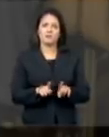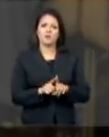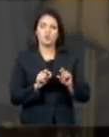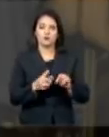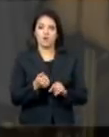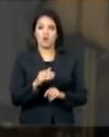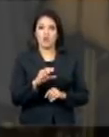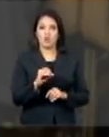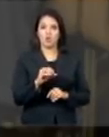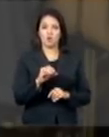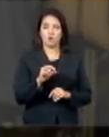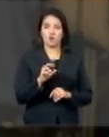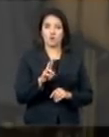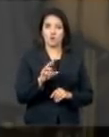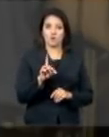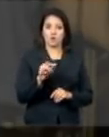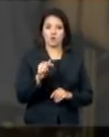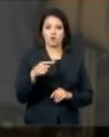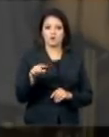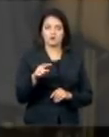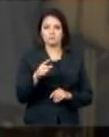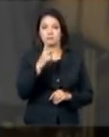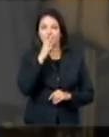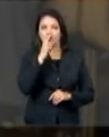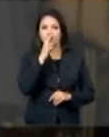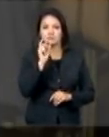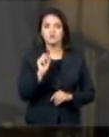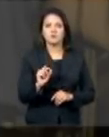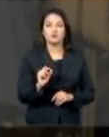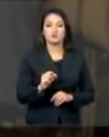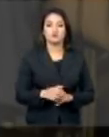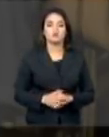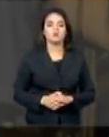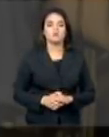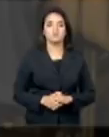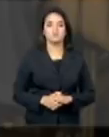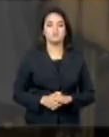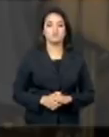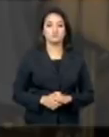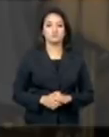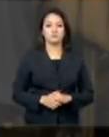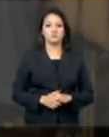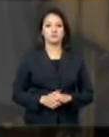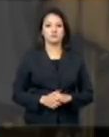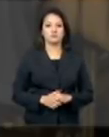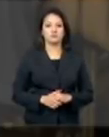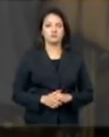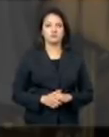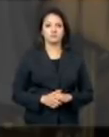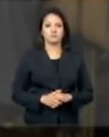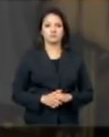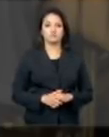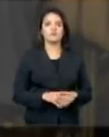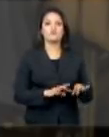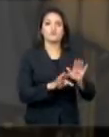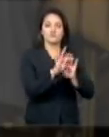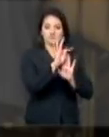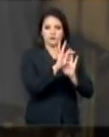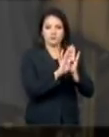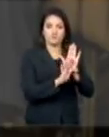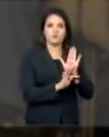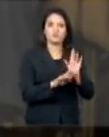paradigmático uma passagem muito bem sintetiza o que pede